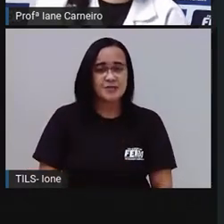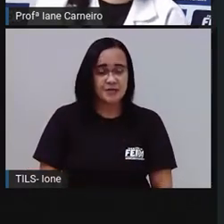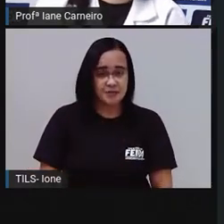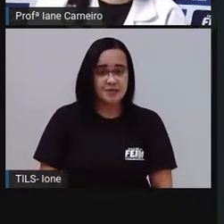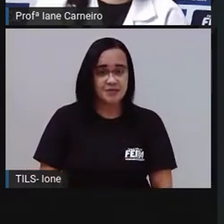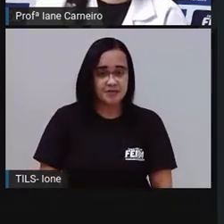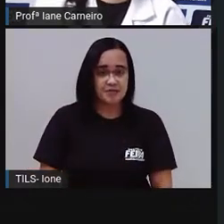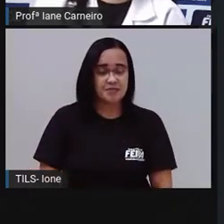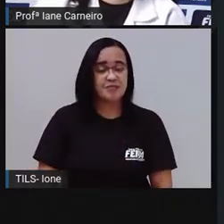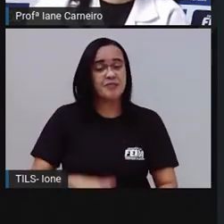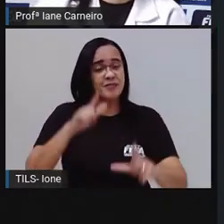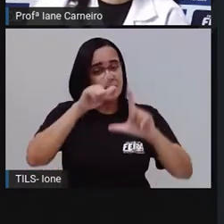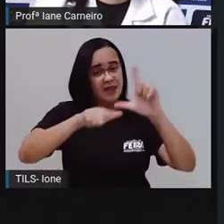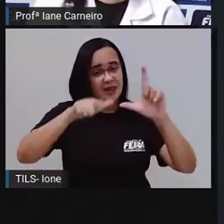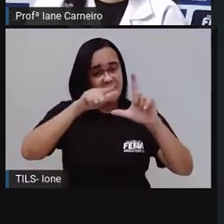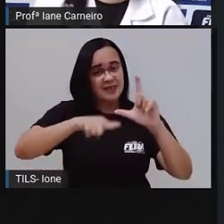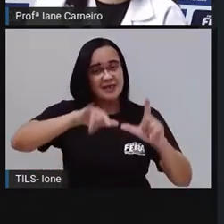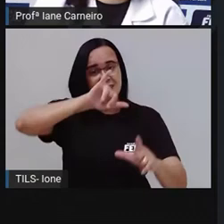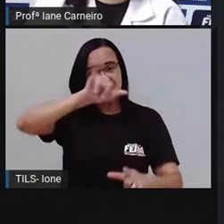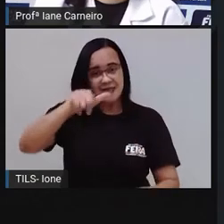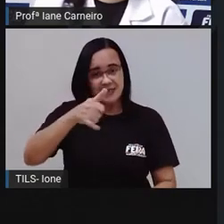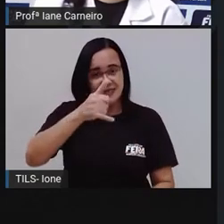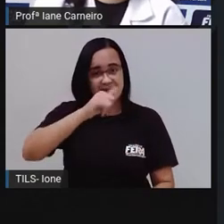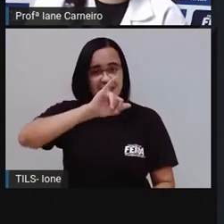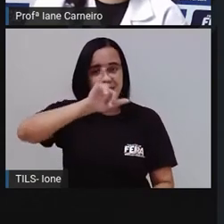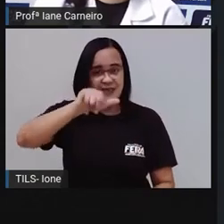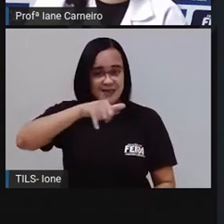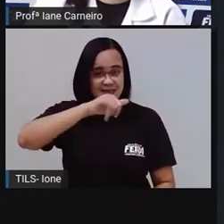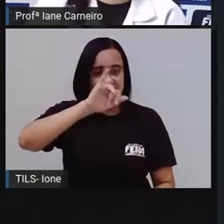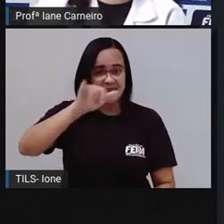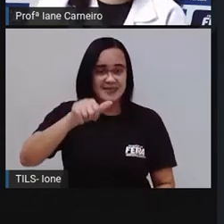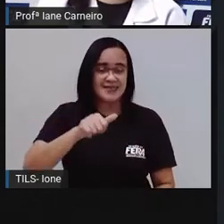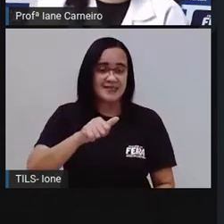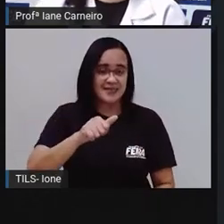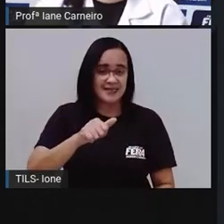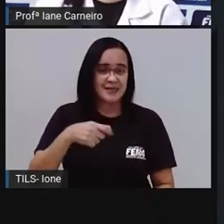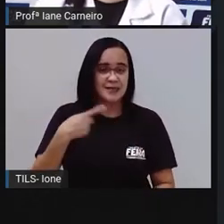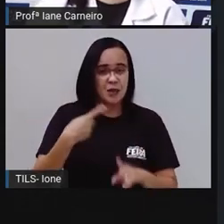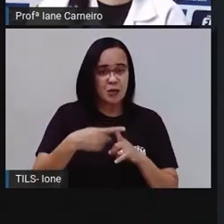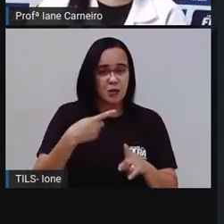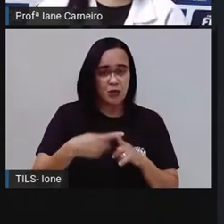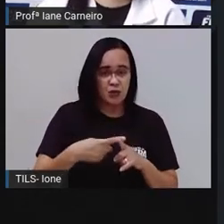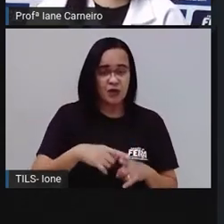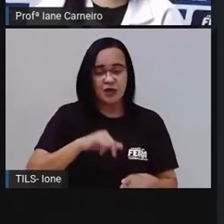A letra G. G mais aula, jaula.